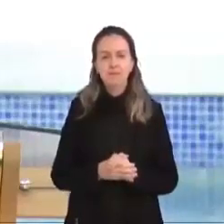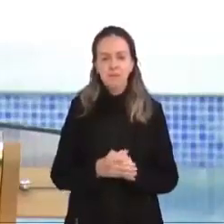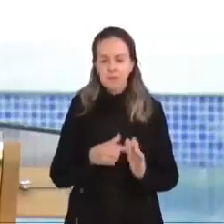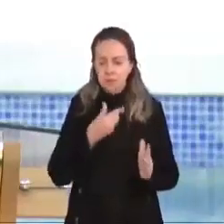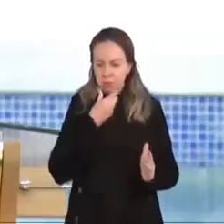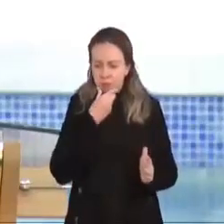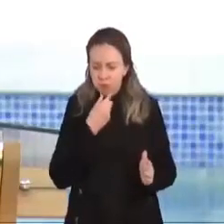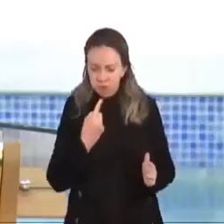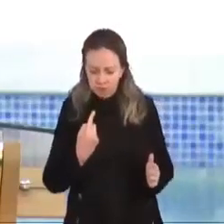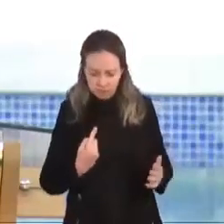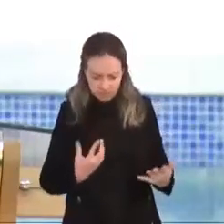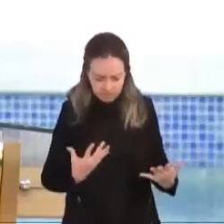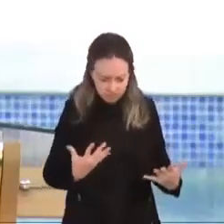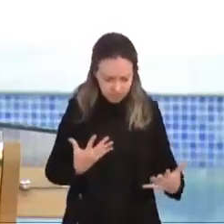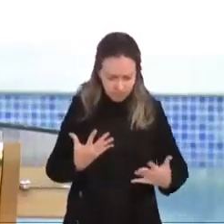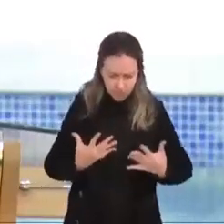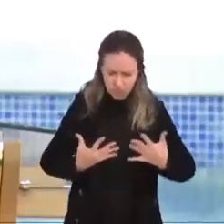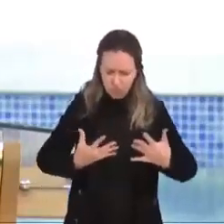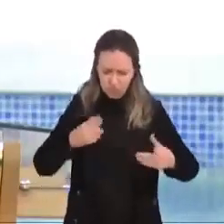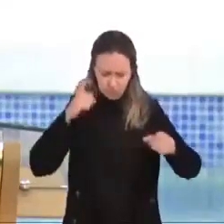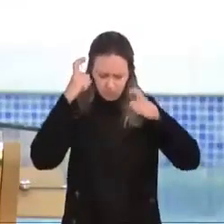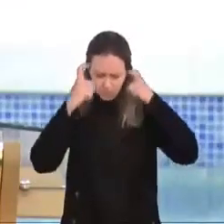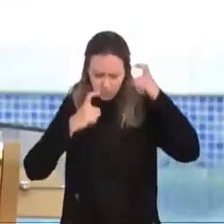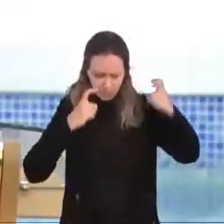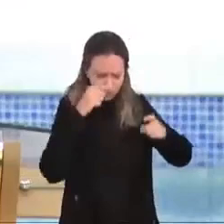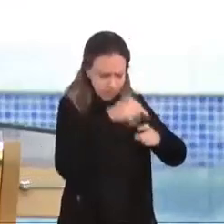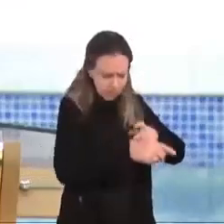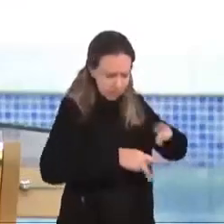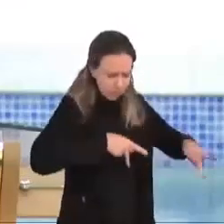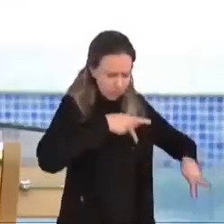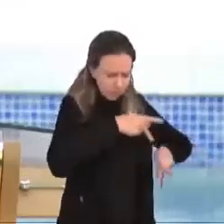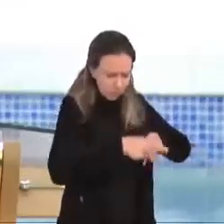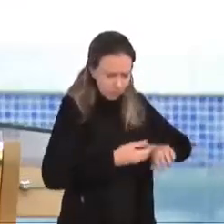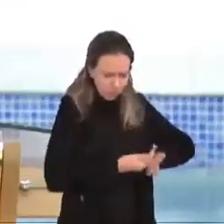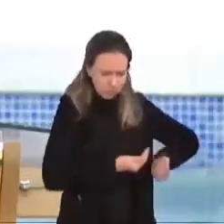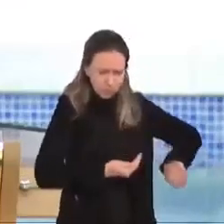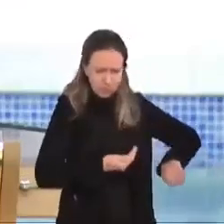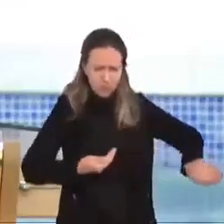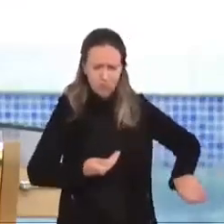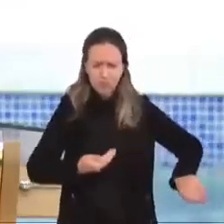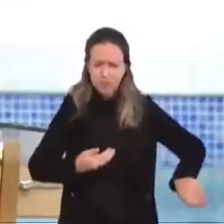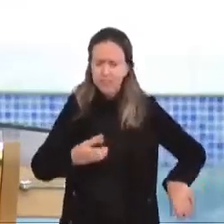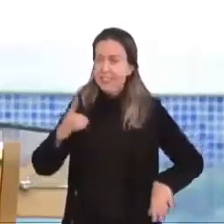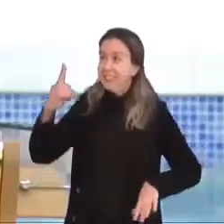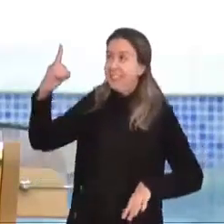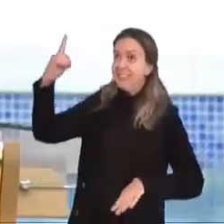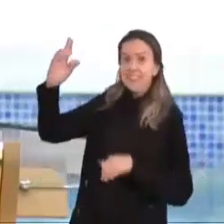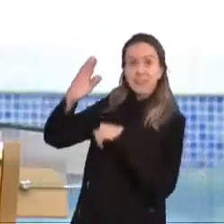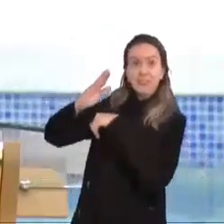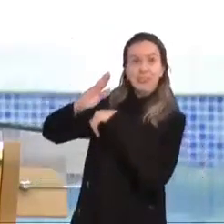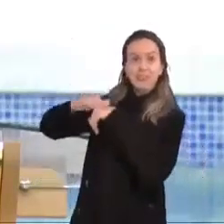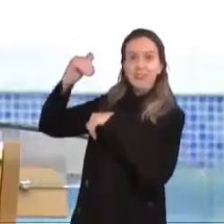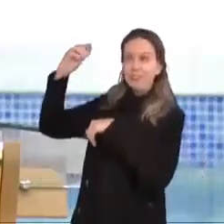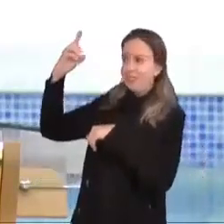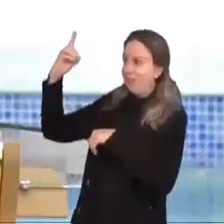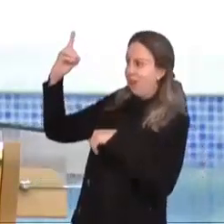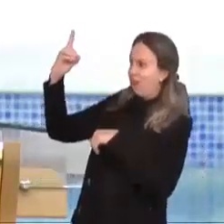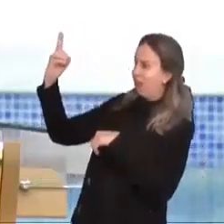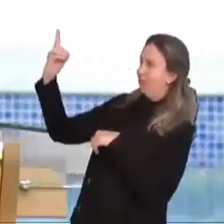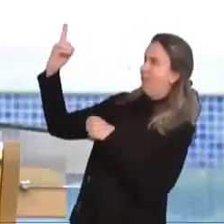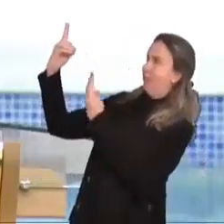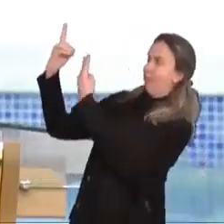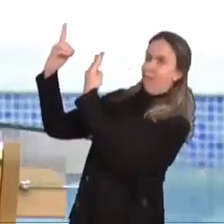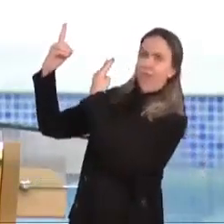diz: veio a palavra do Senhor a Jeremias. Observem